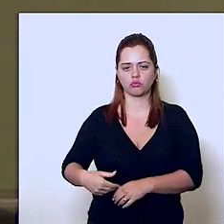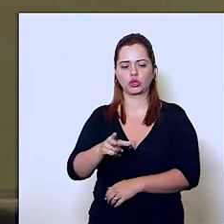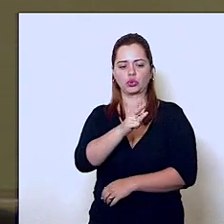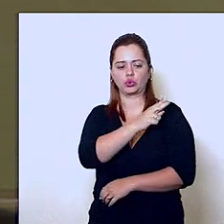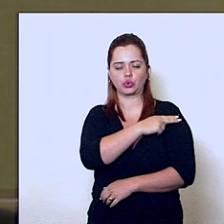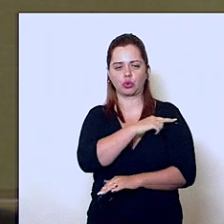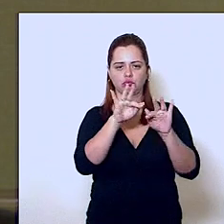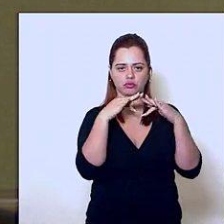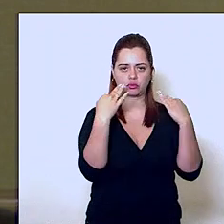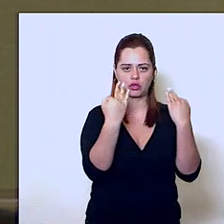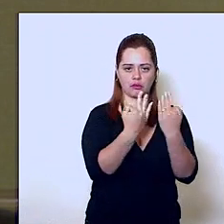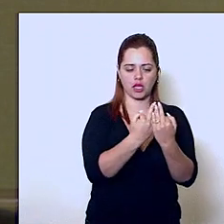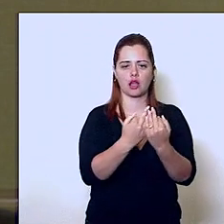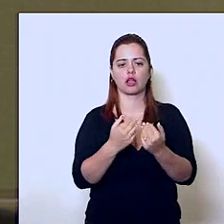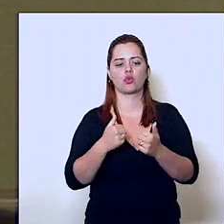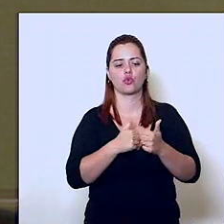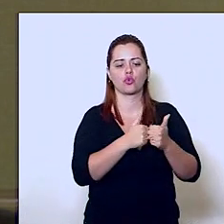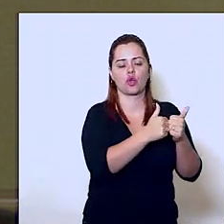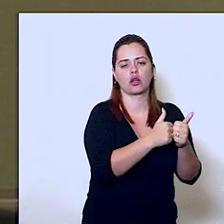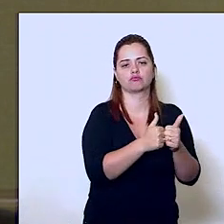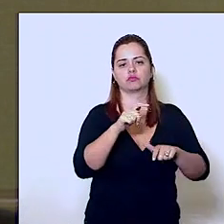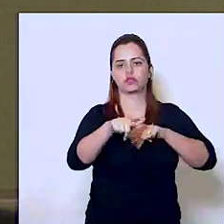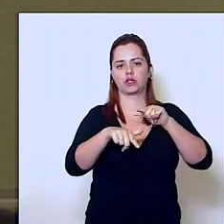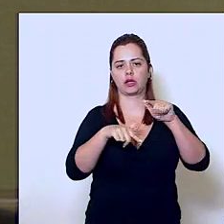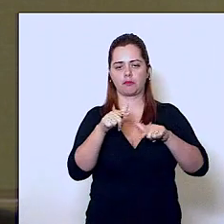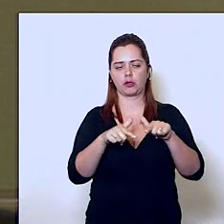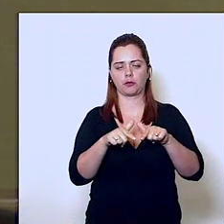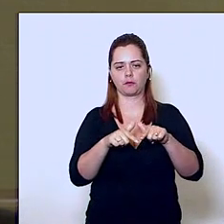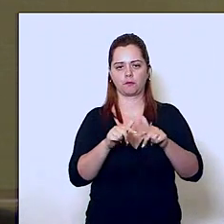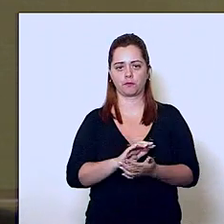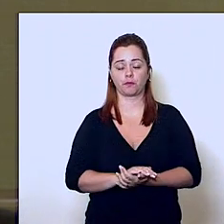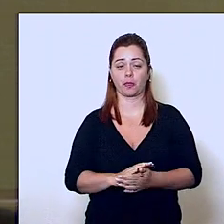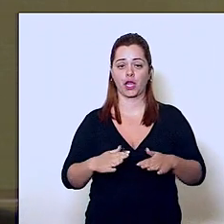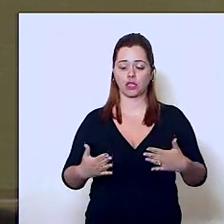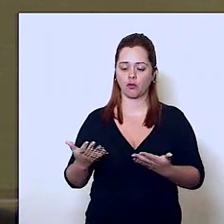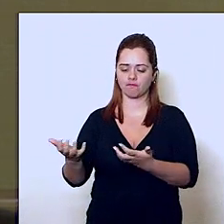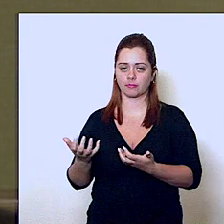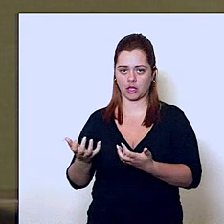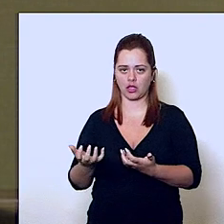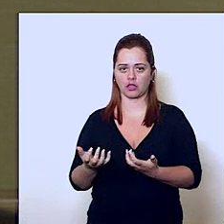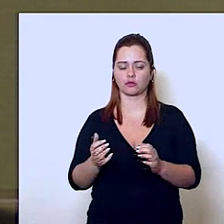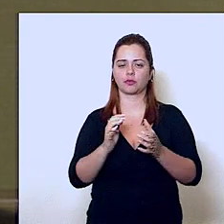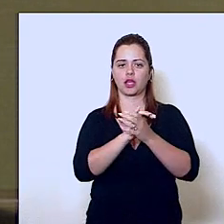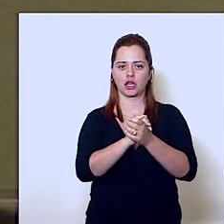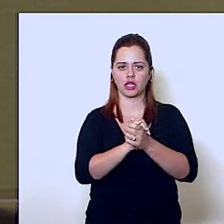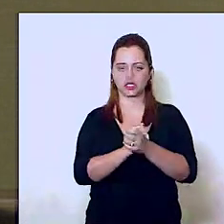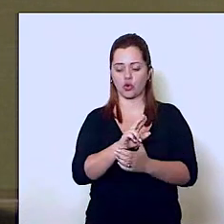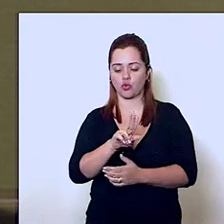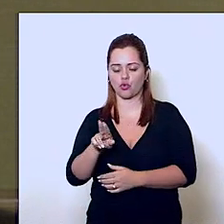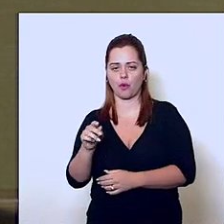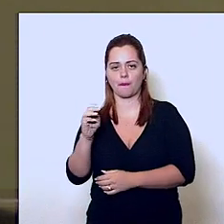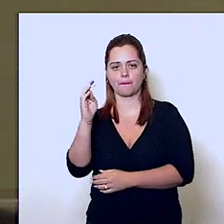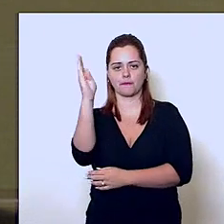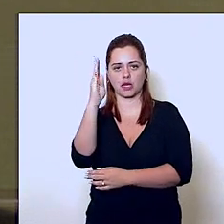trabalho. Meu caro chanceler França, eu quero agradecer em nome do Brasil que nós desejamos e que o caro